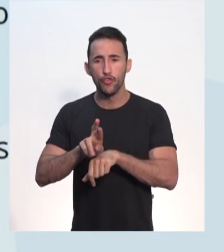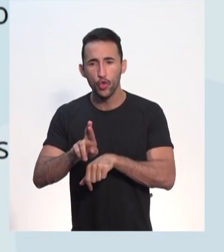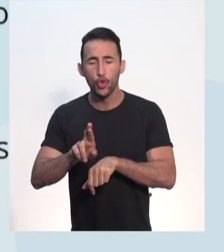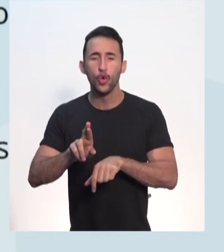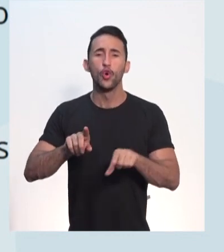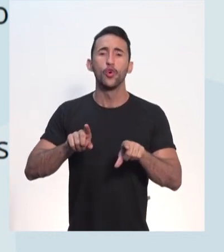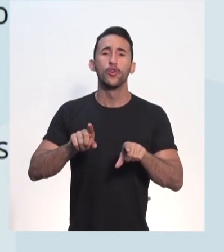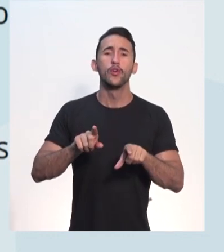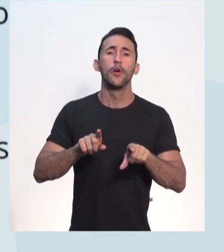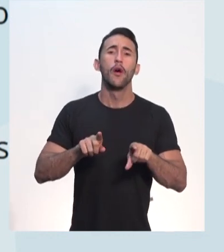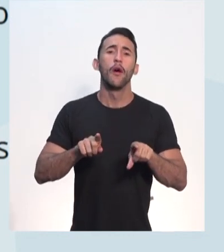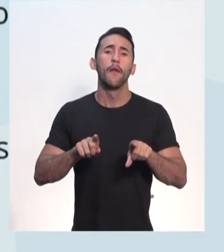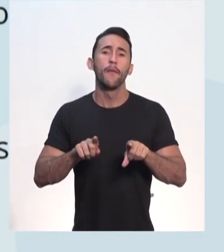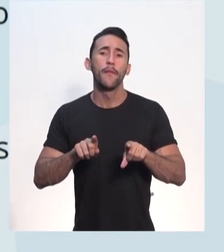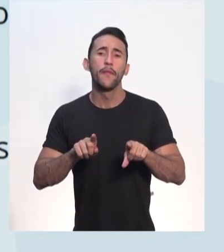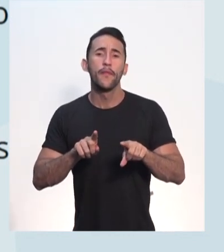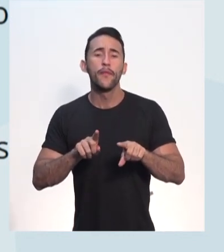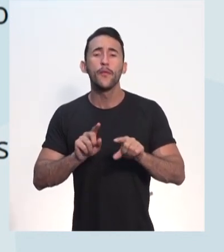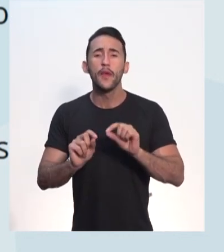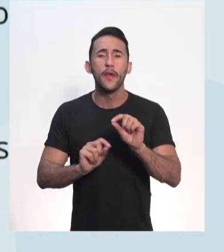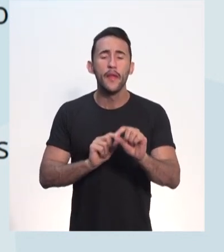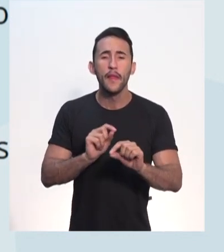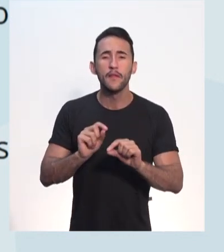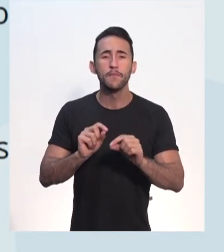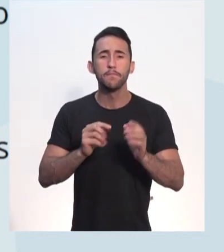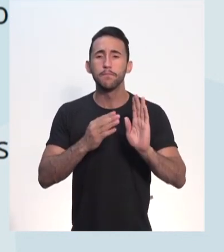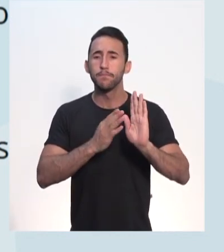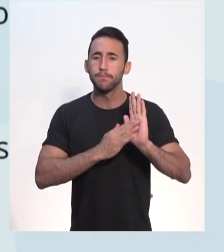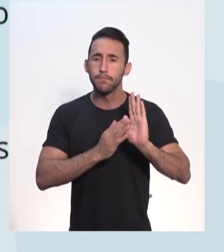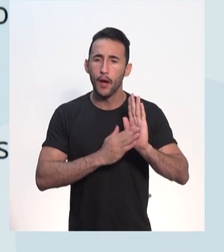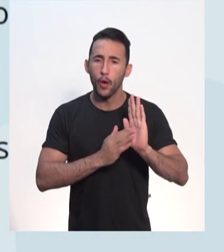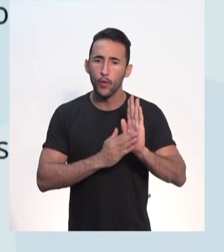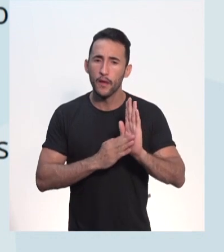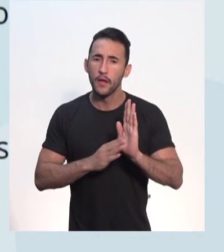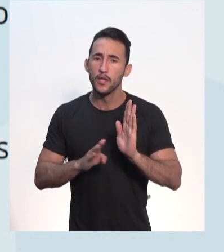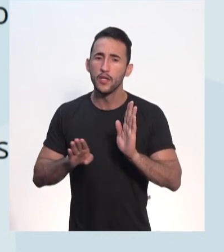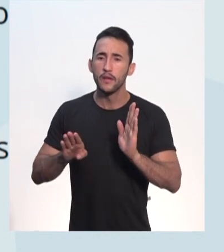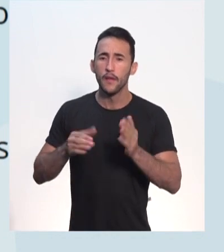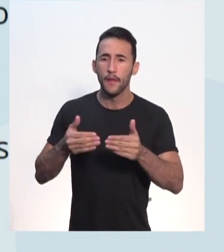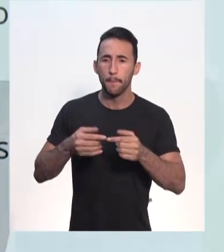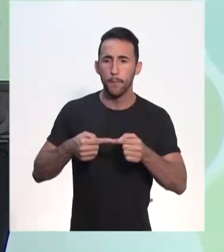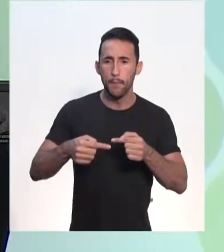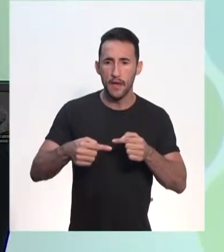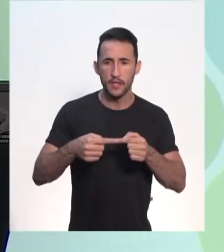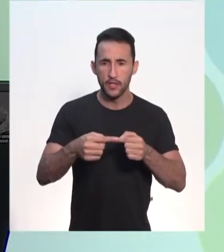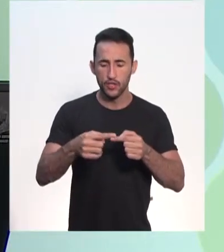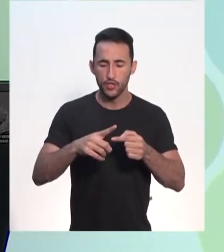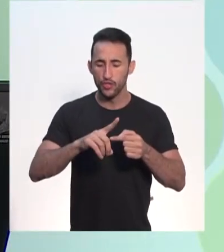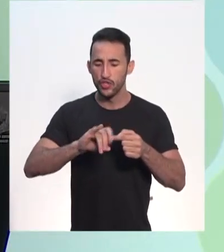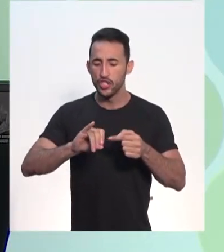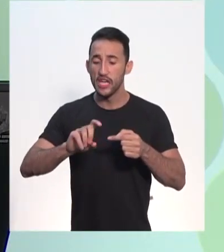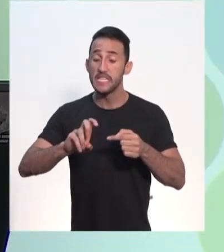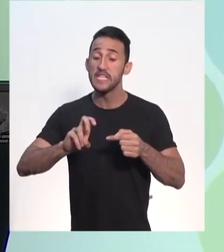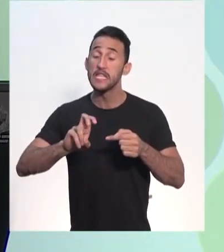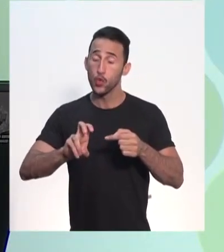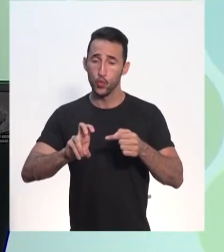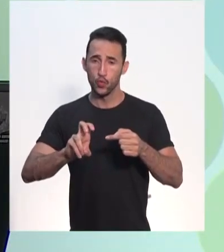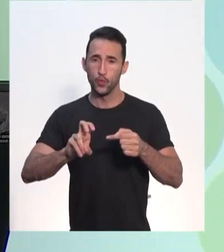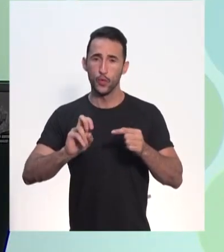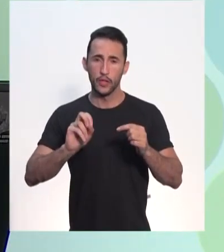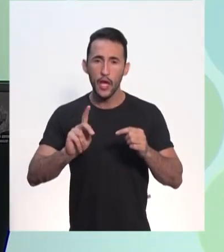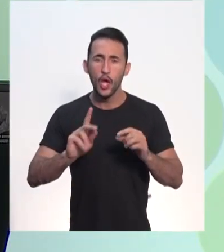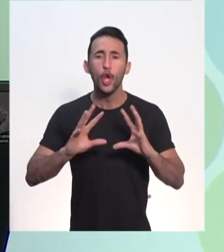discussão de todo esse material, de todas essas orientações que foram desenvolvidas ao longo da semana passada. O segundo